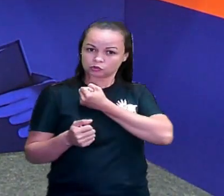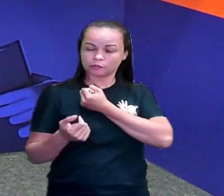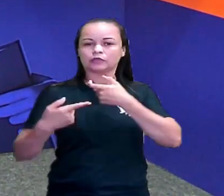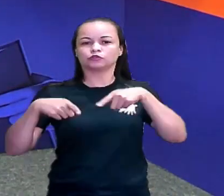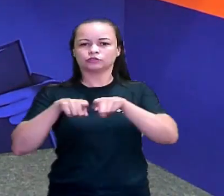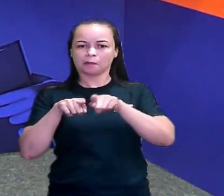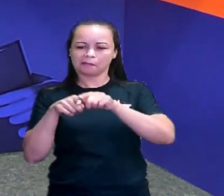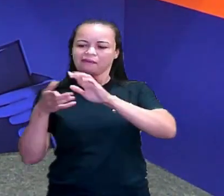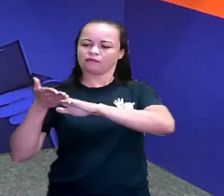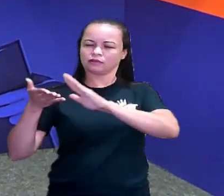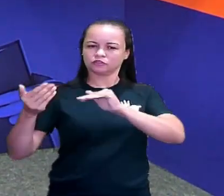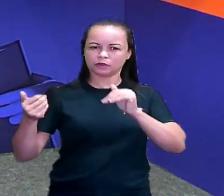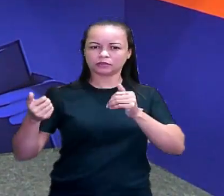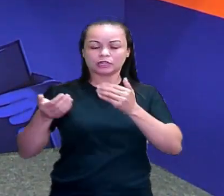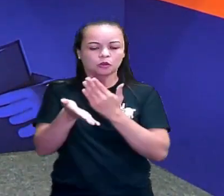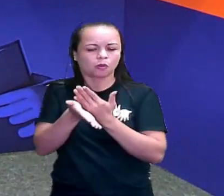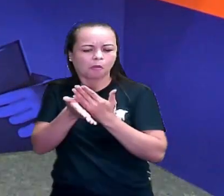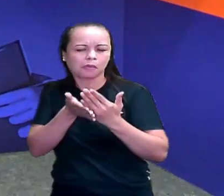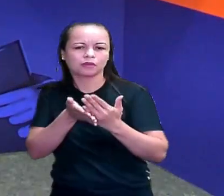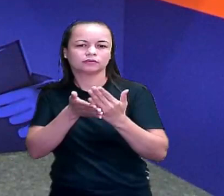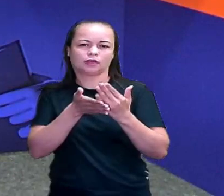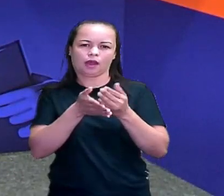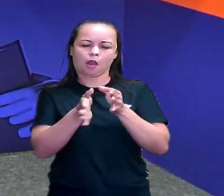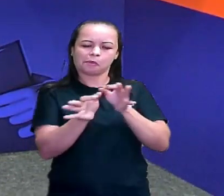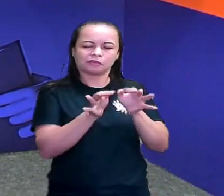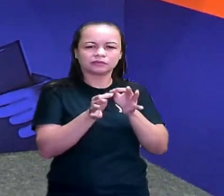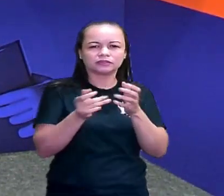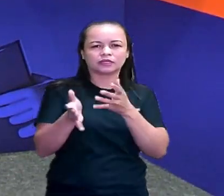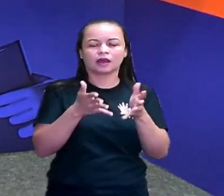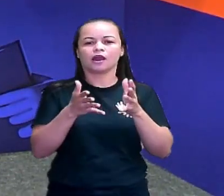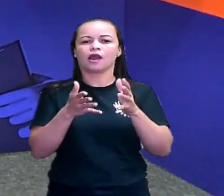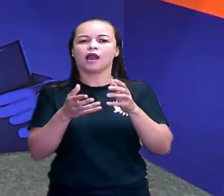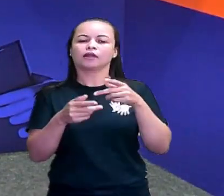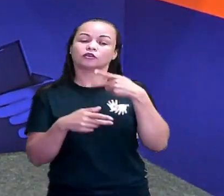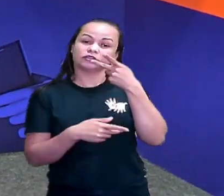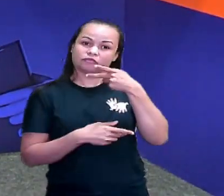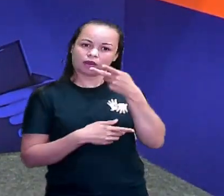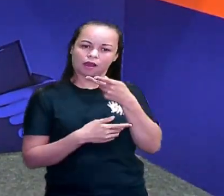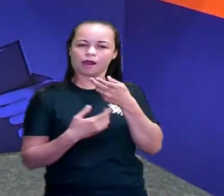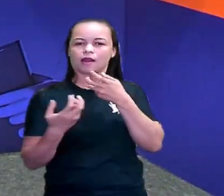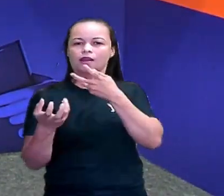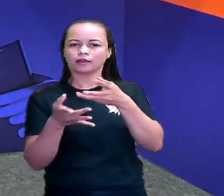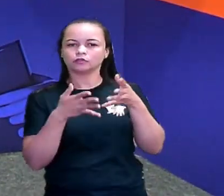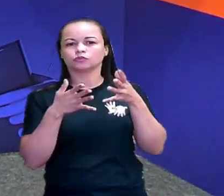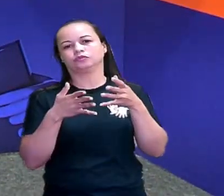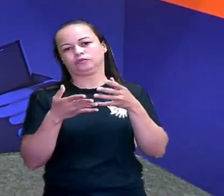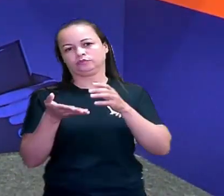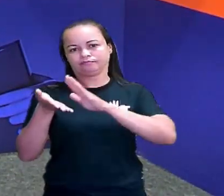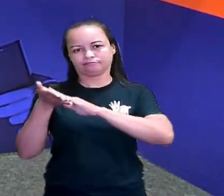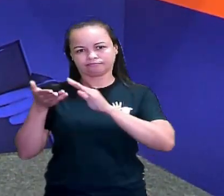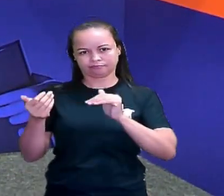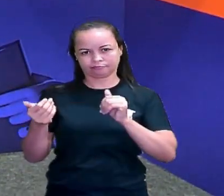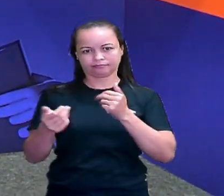língua espanhola e começar a aprimorar a nossa pronúncia no idioma. Então vamos lá.